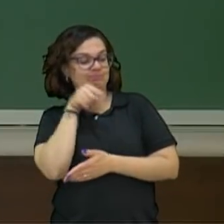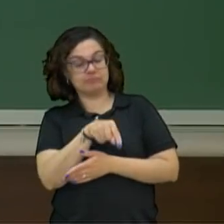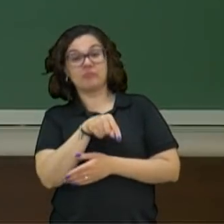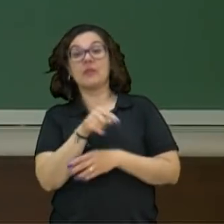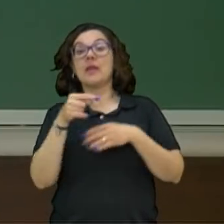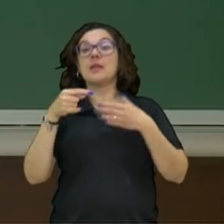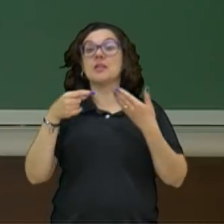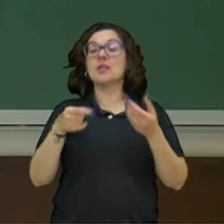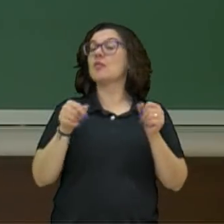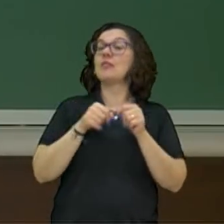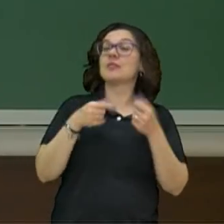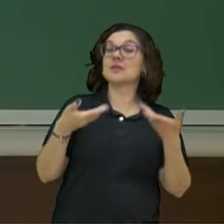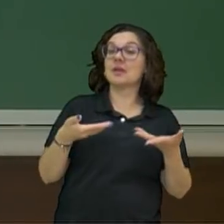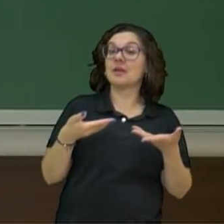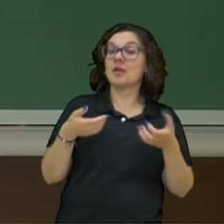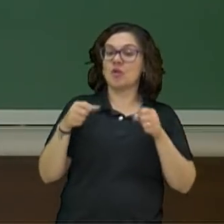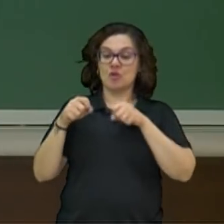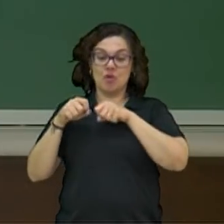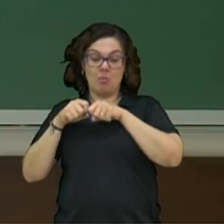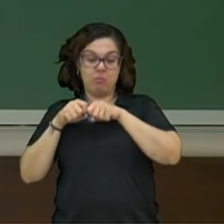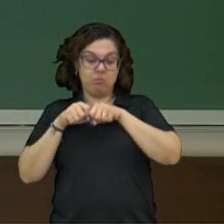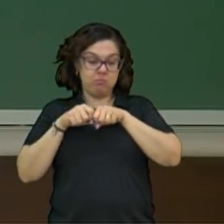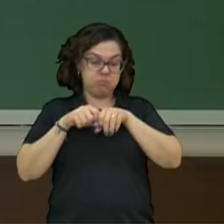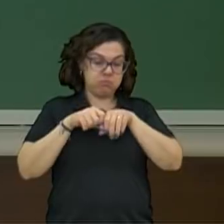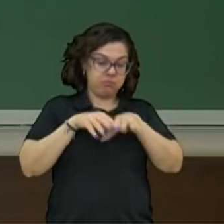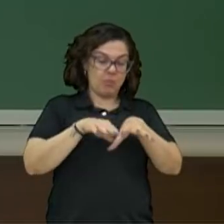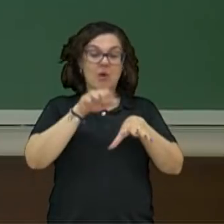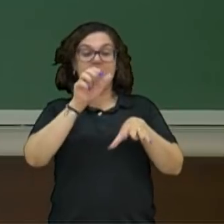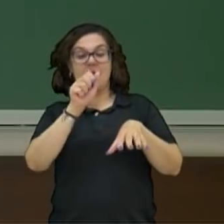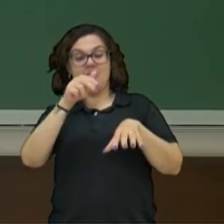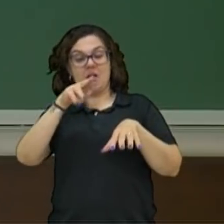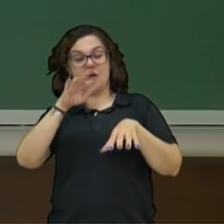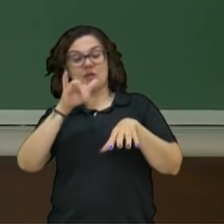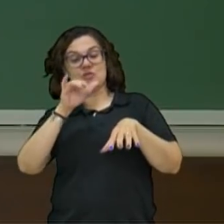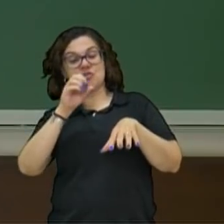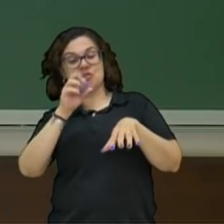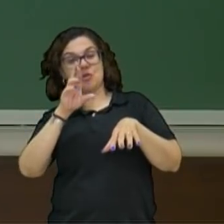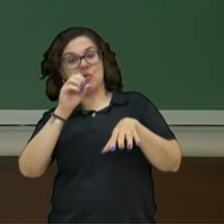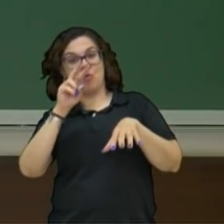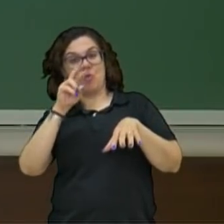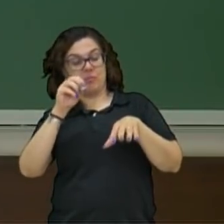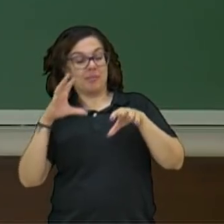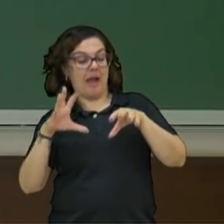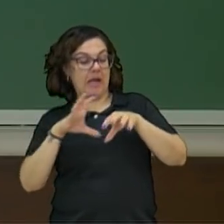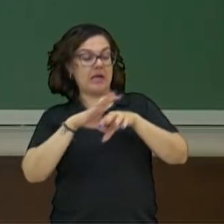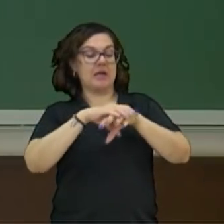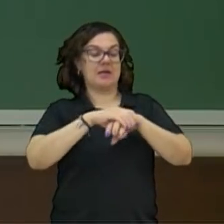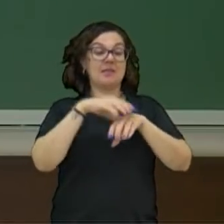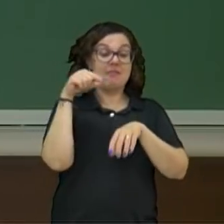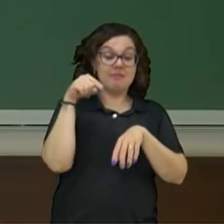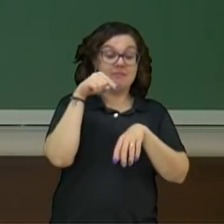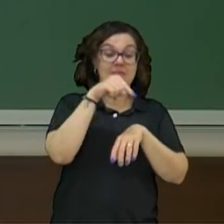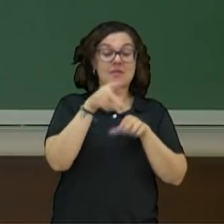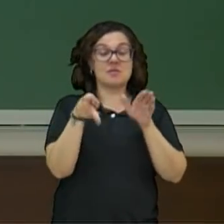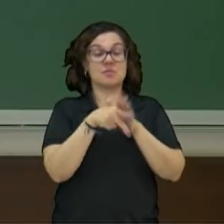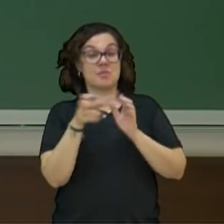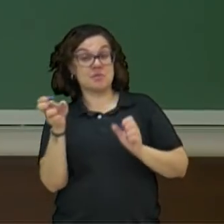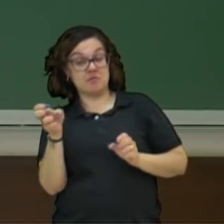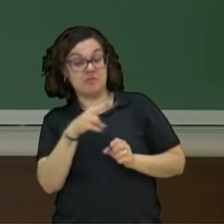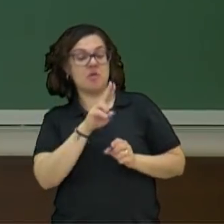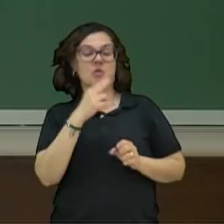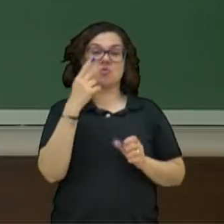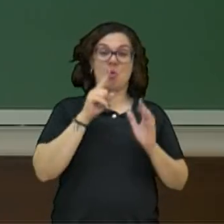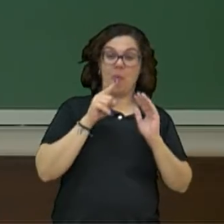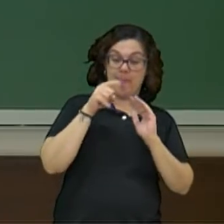E aí, o que eles vão fazer? Produzir anticorpos para agir contra aquele vírus ou